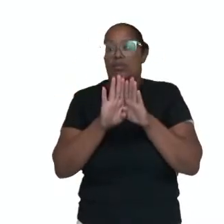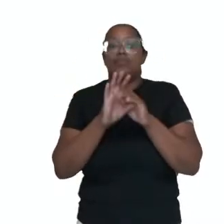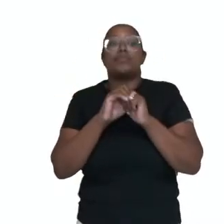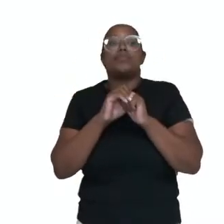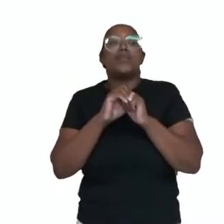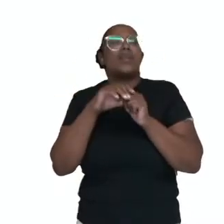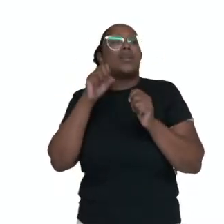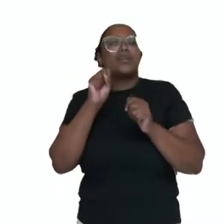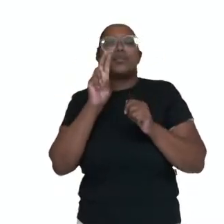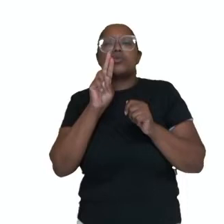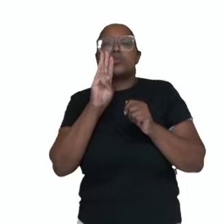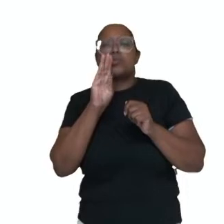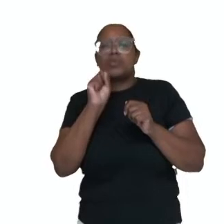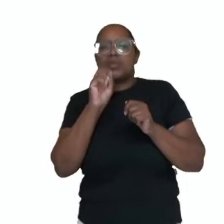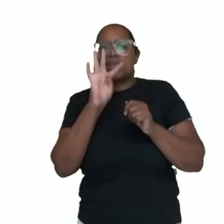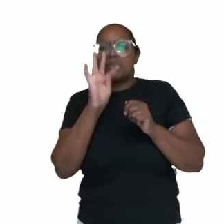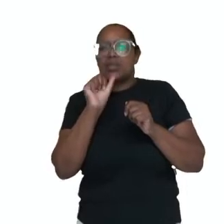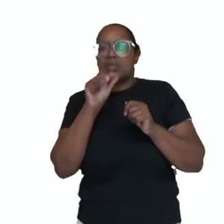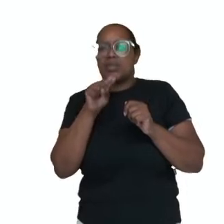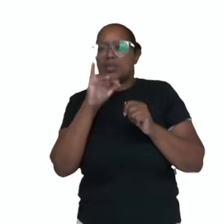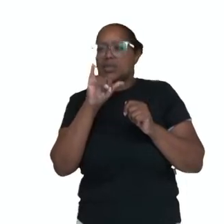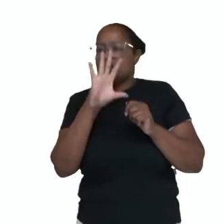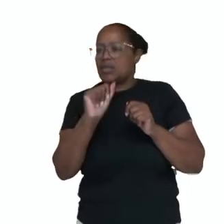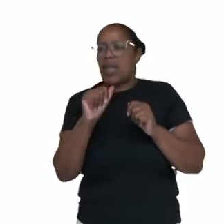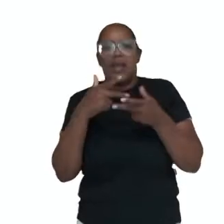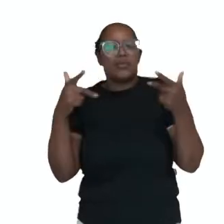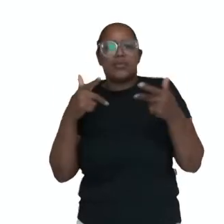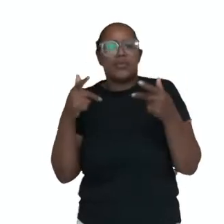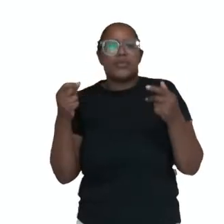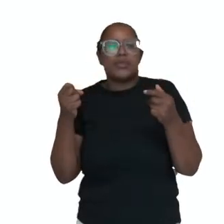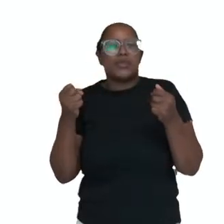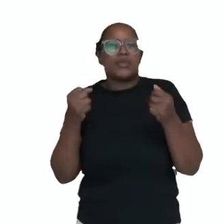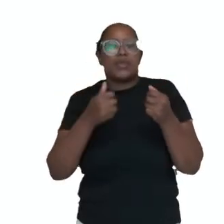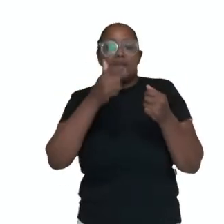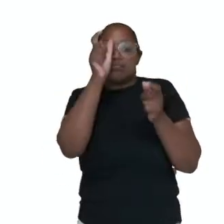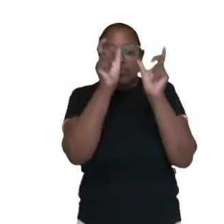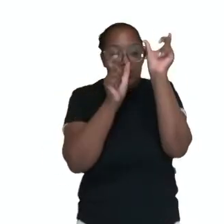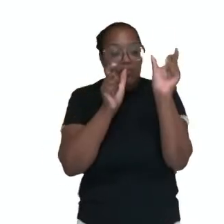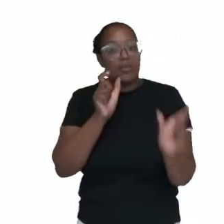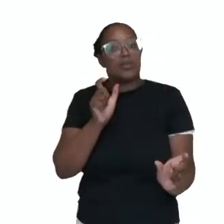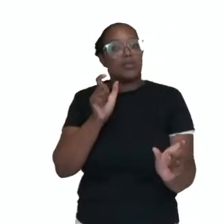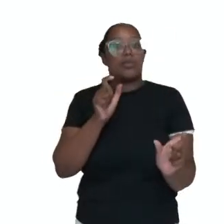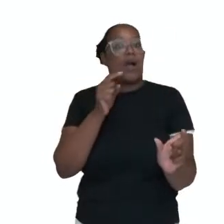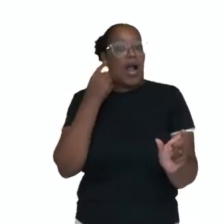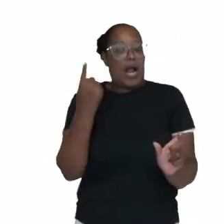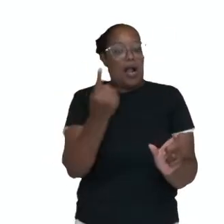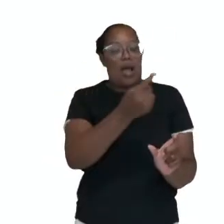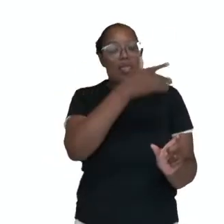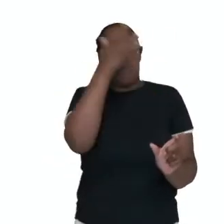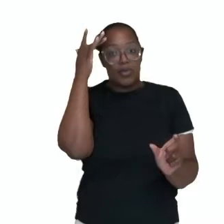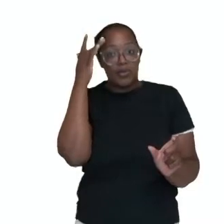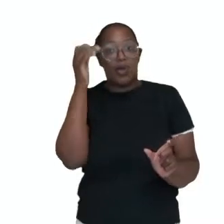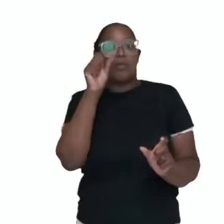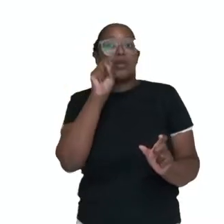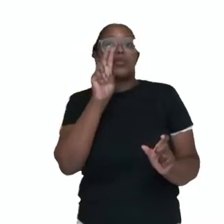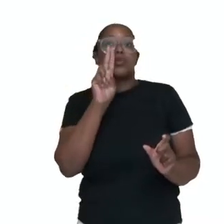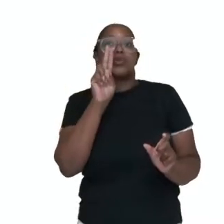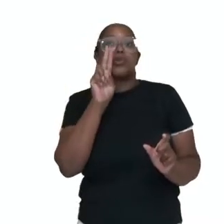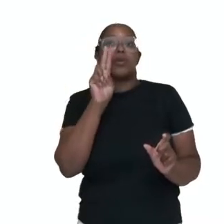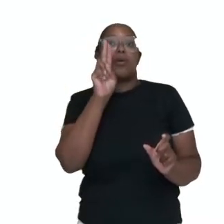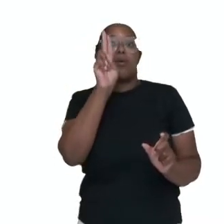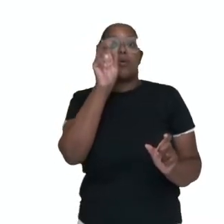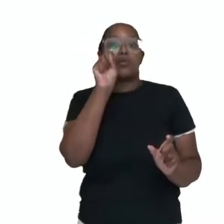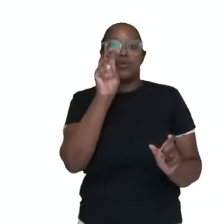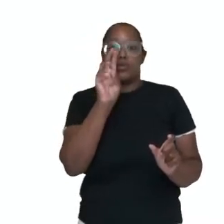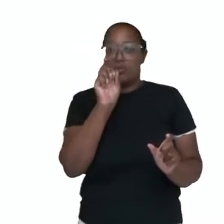Então, substância é aquilo que é em si mesmo. Cada ser que existe é uma substância. Inclusive você, né? Professor,